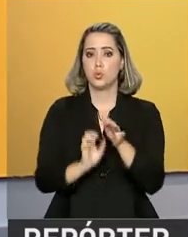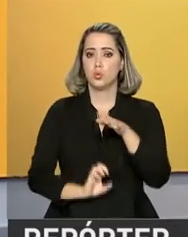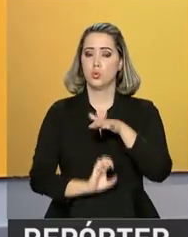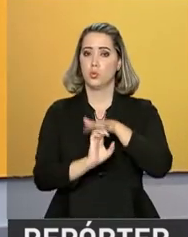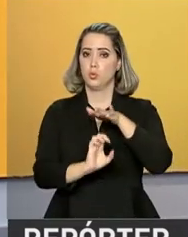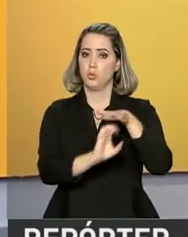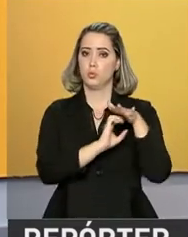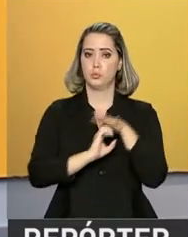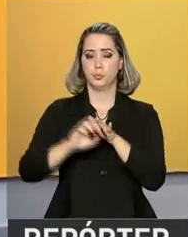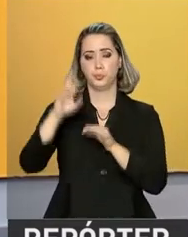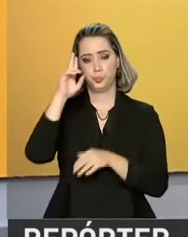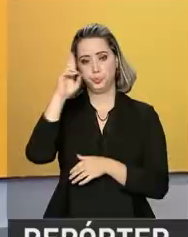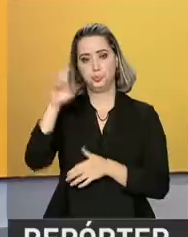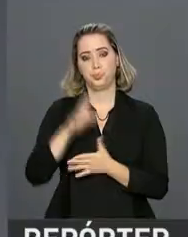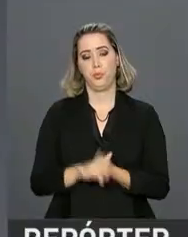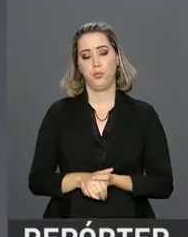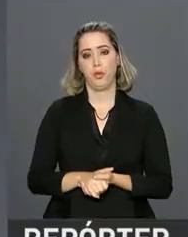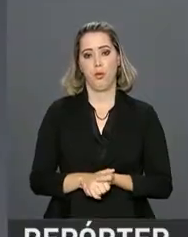do mercado financeiro.